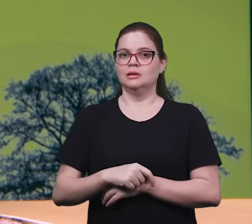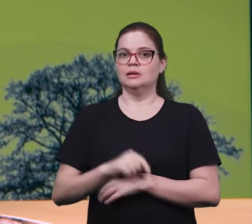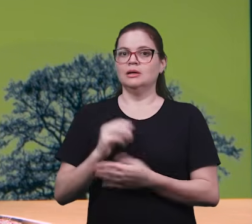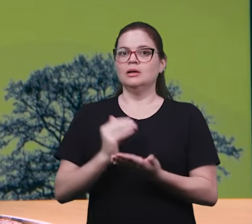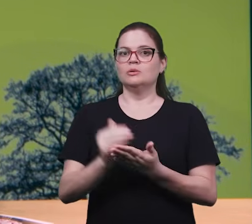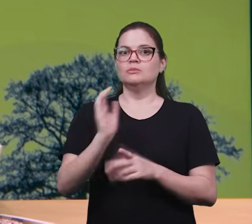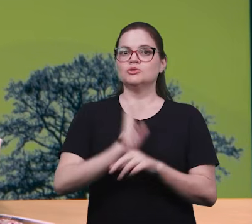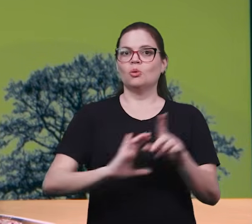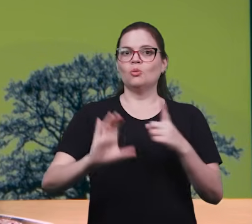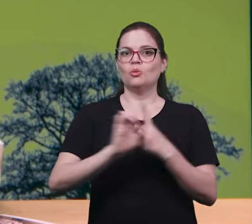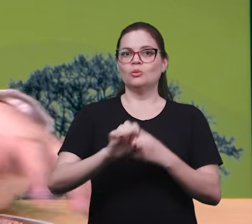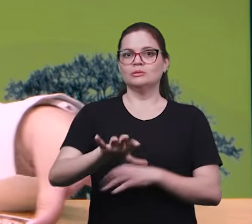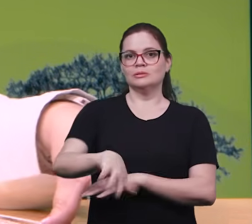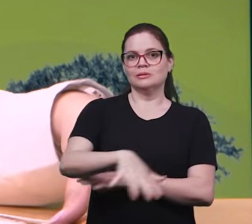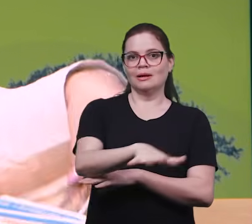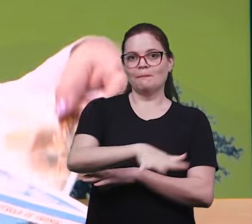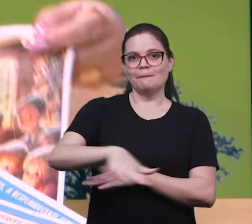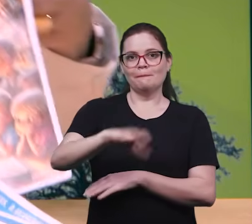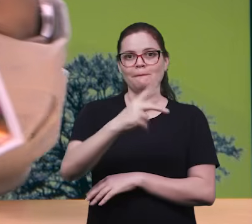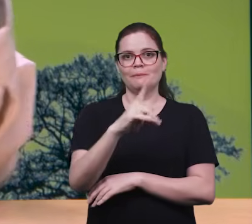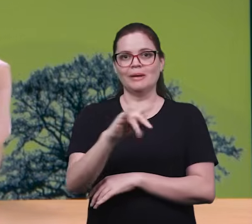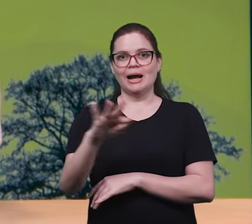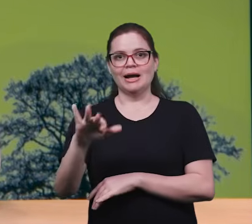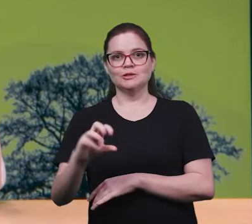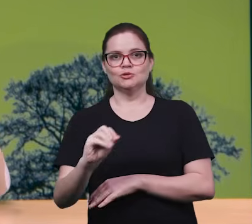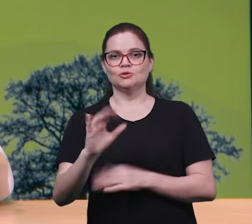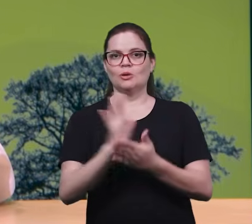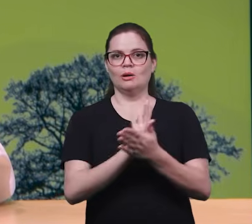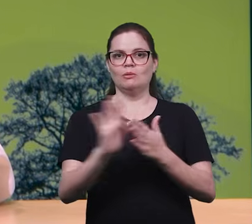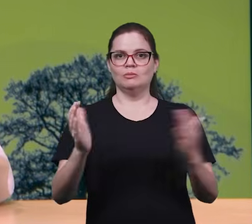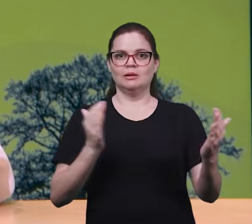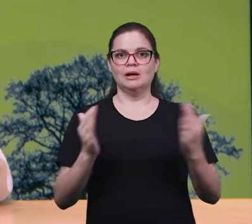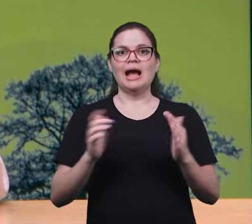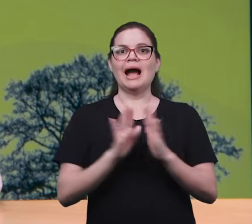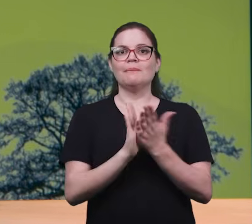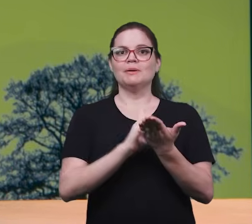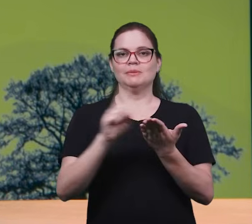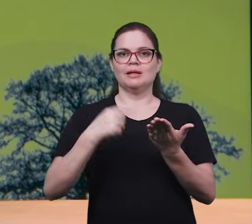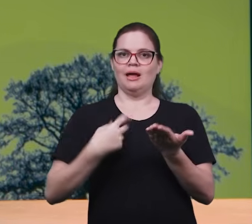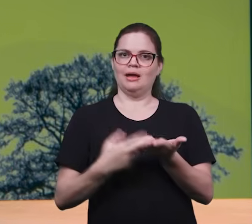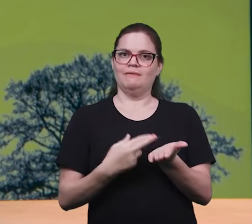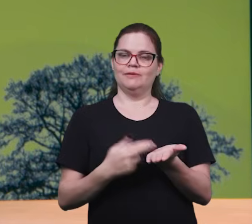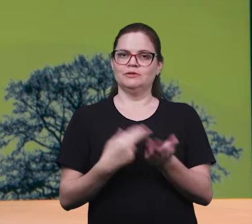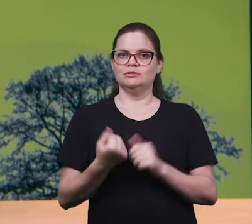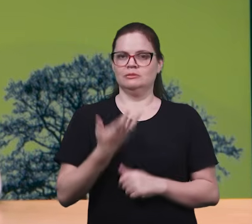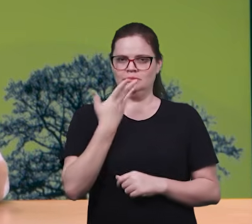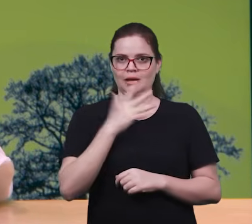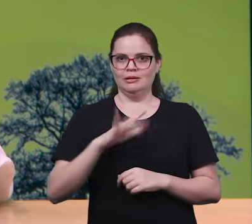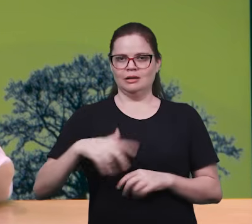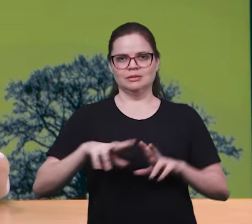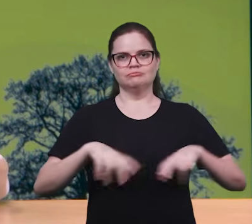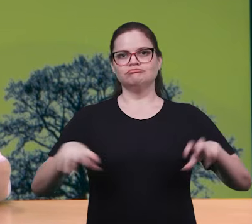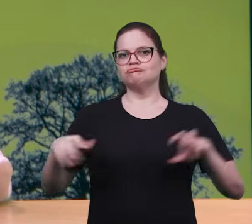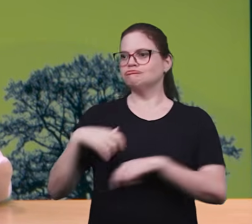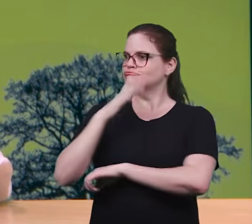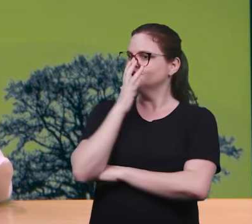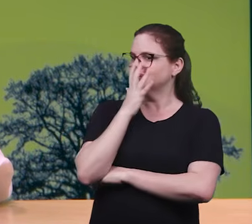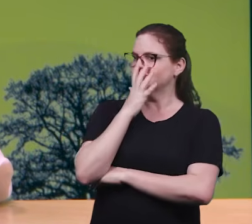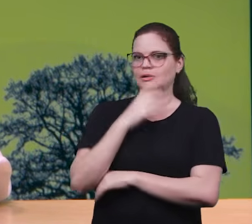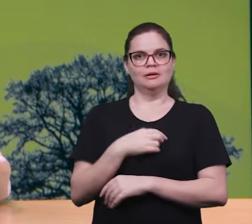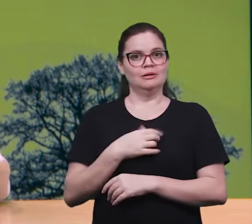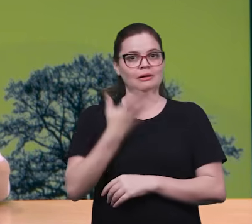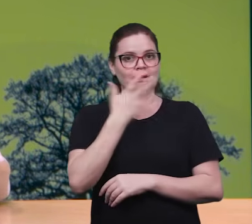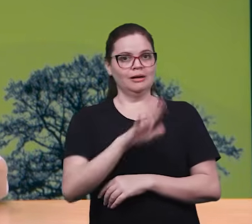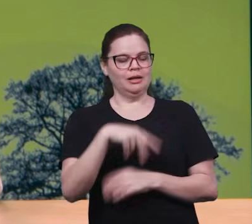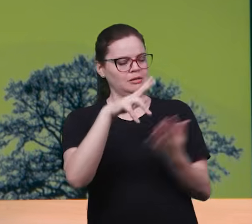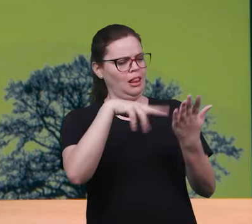no pátio, juntou algumas crianças e a Bíblia dela era a revistinha. E as crianças todas assistindo aquela aula e a criança lendo a